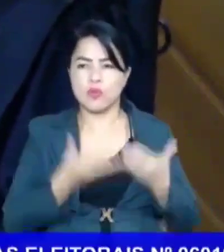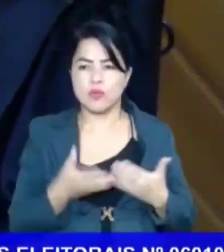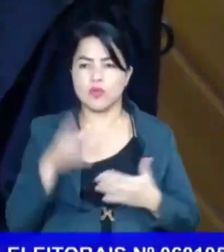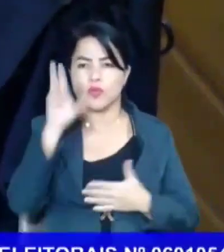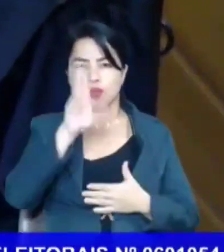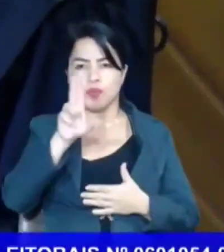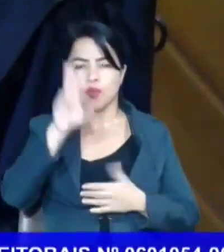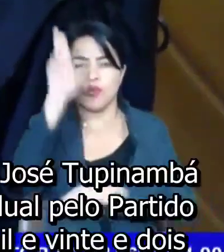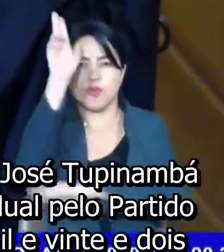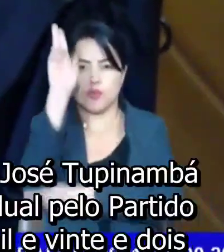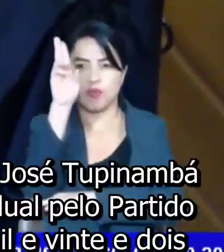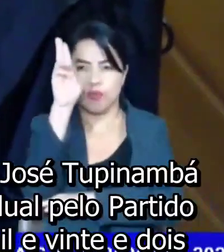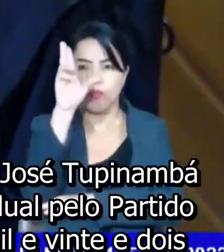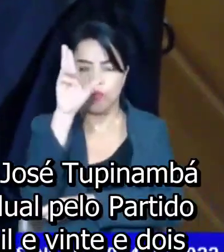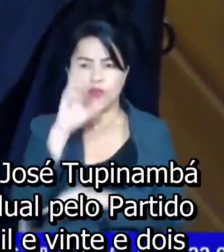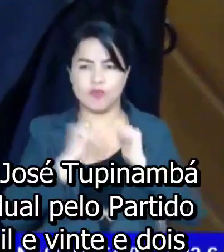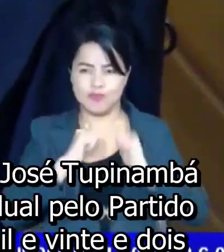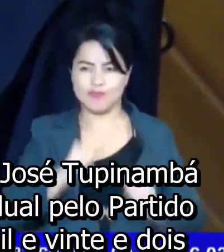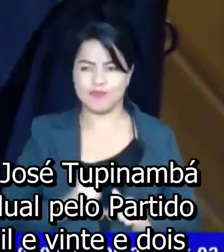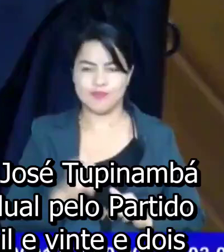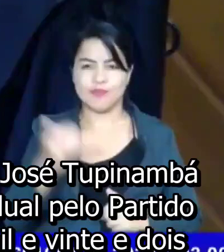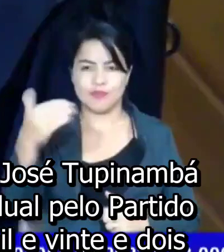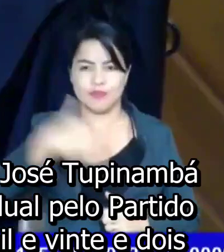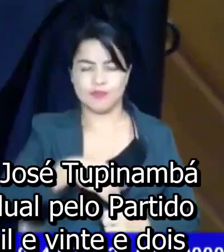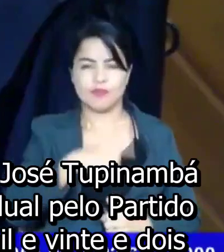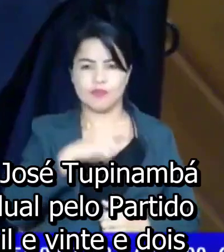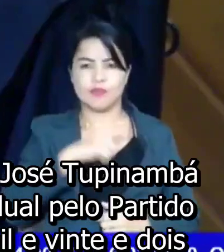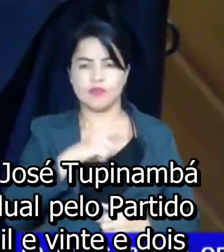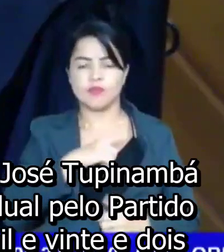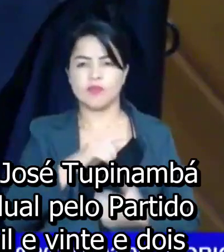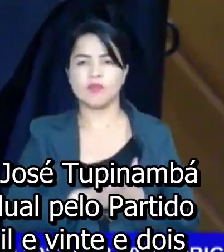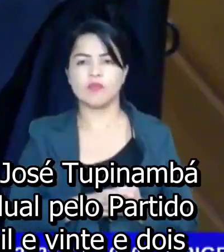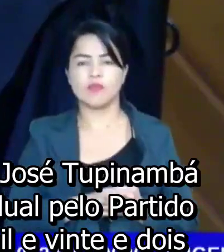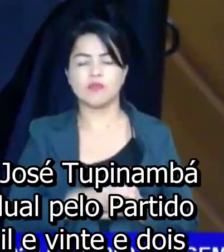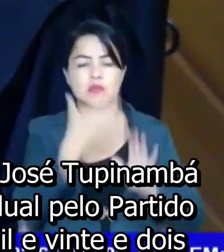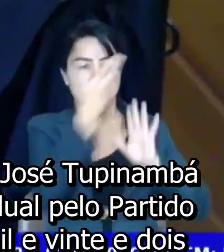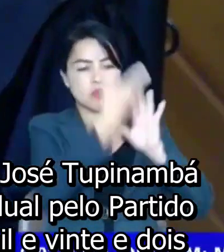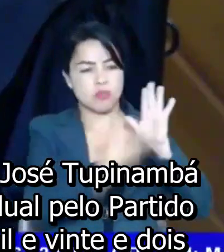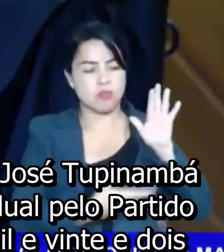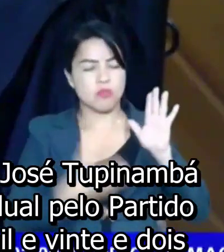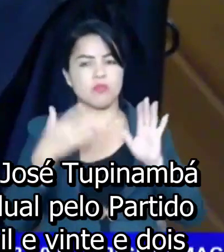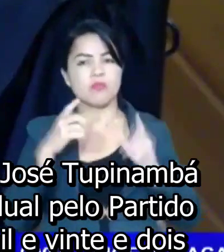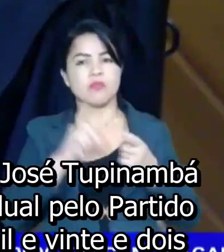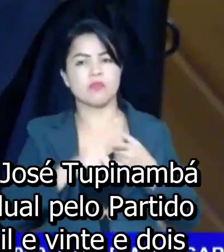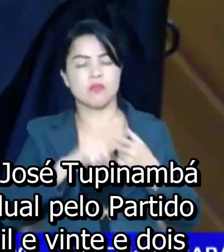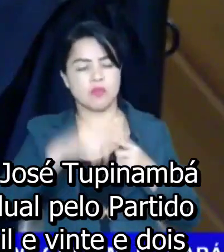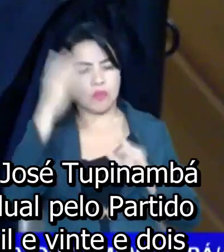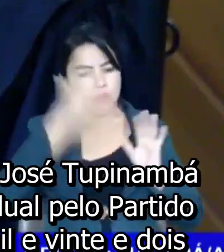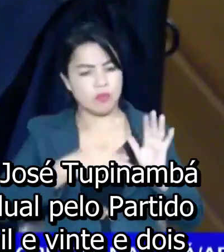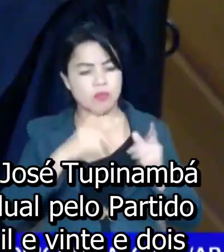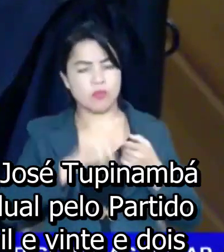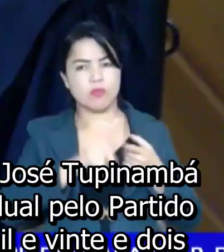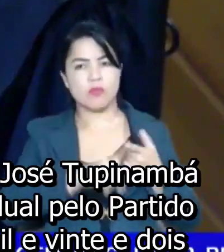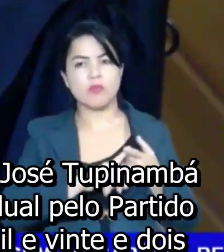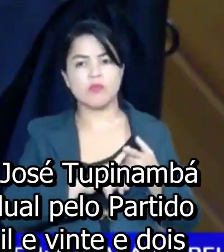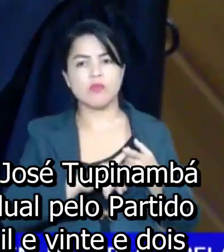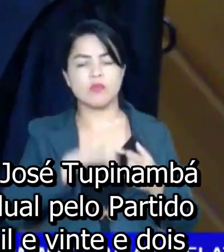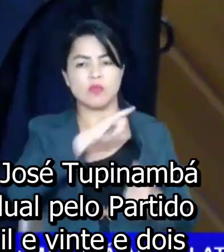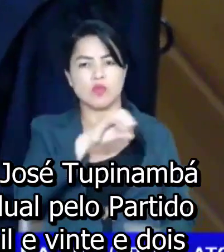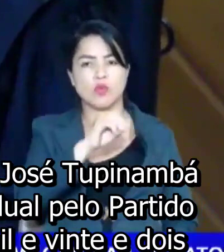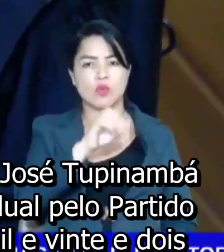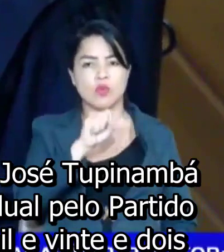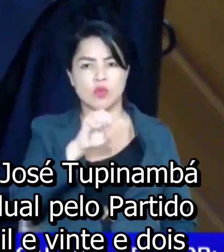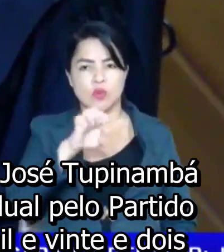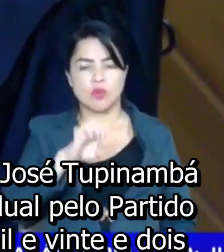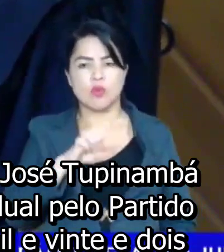presente. desembargador Orlando Vasconcelos, fazendo Trata-se leitura na aqui os tela do autos seu de computador prestação que de encontra à contas sua eleitorais de frente, José juntamente com o Tupinambá Pereira microfone de Souza,